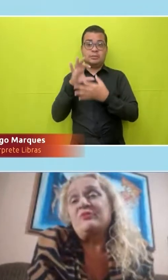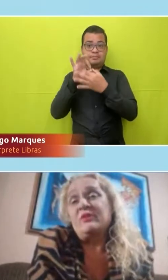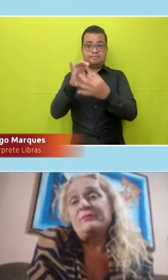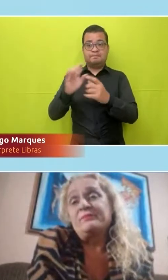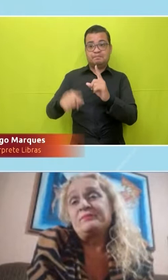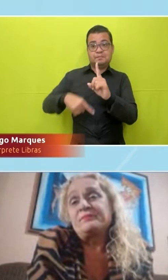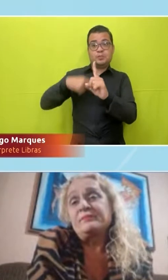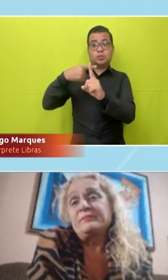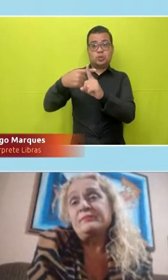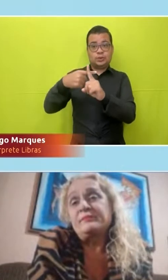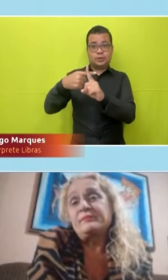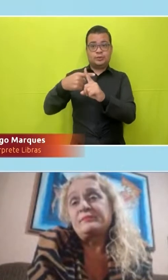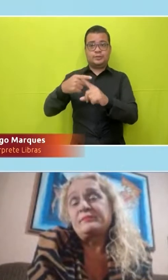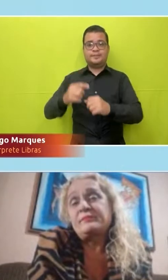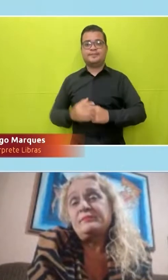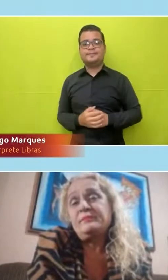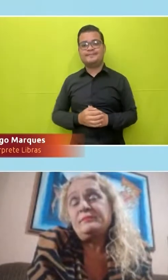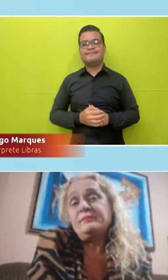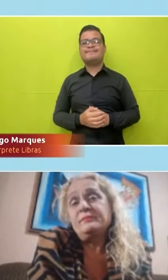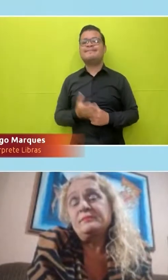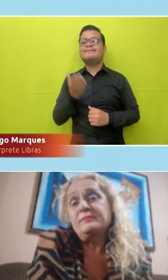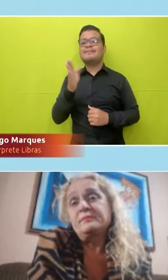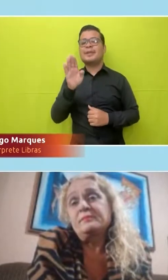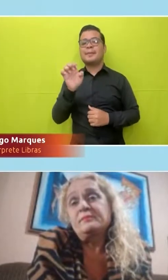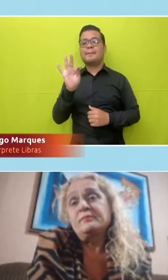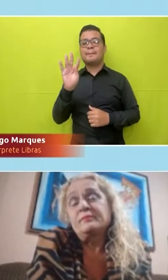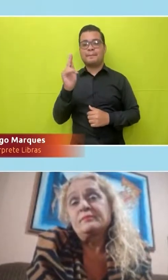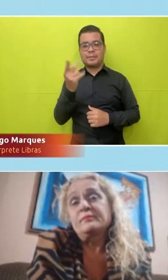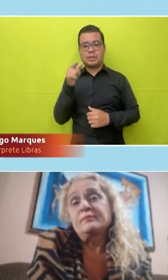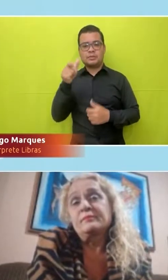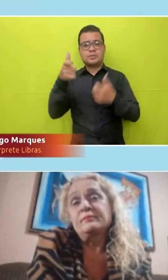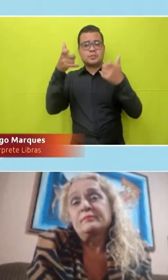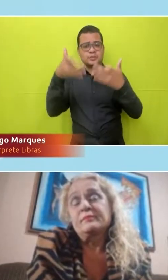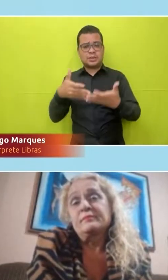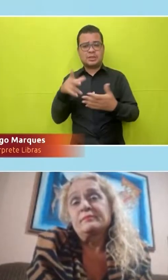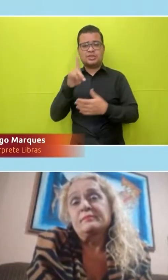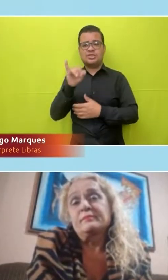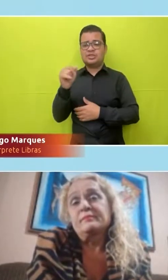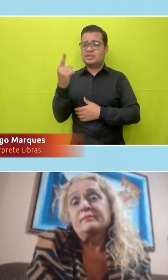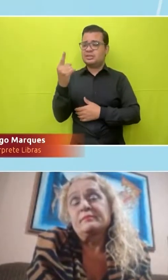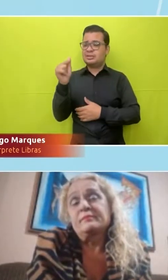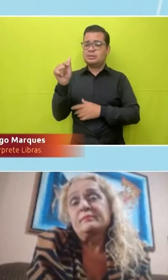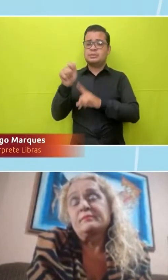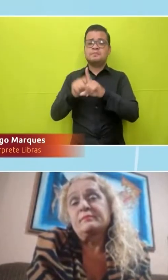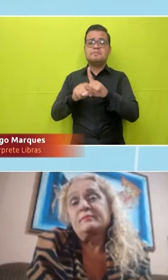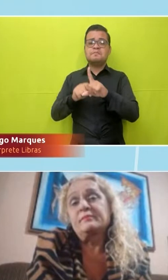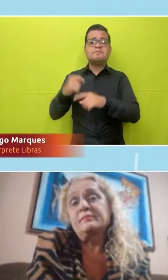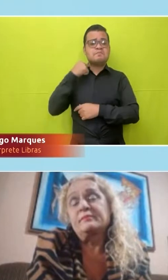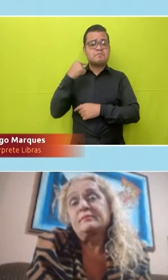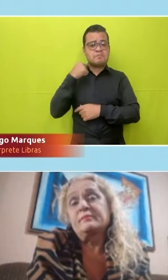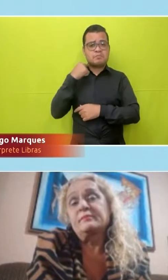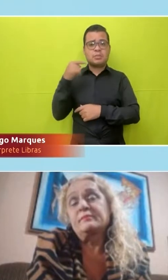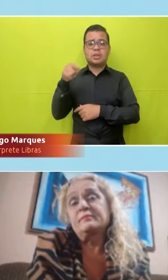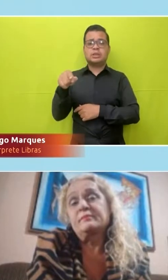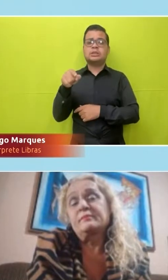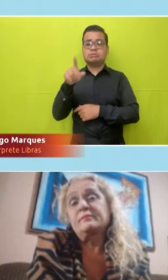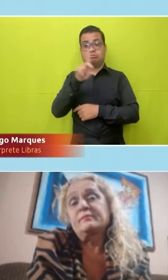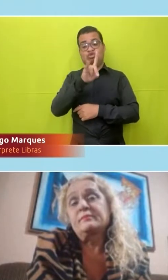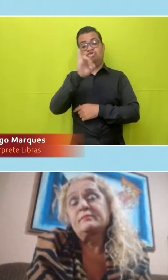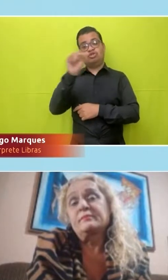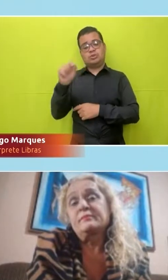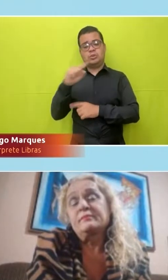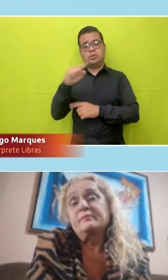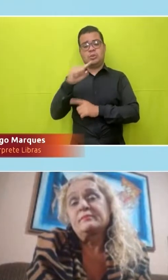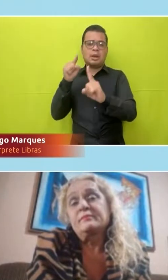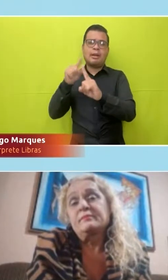positiva. Beth, fala para a gente inicialmente dessa data, né? 17 de maio, que é só uma data para a gente lembrar,